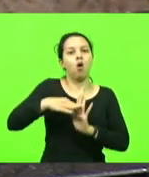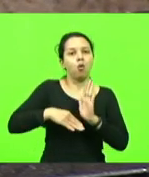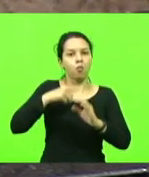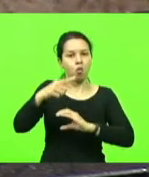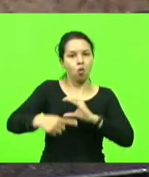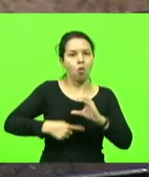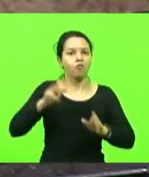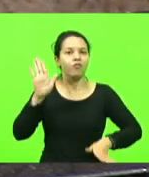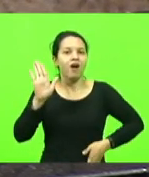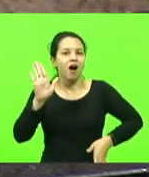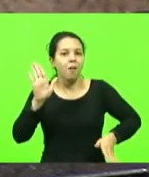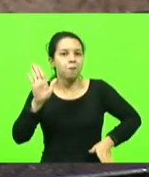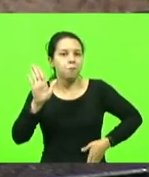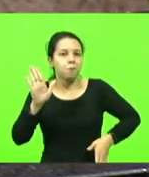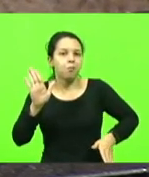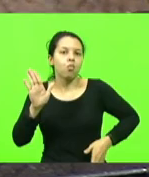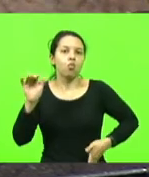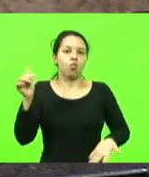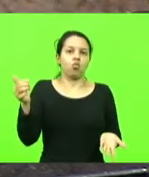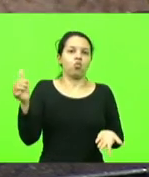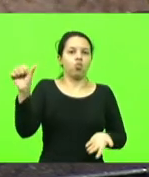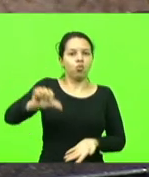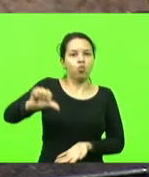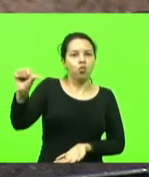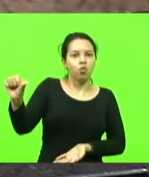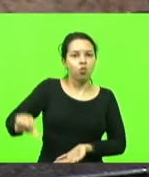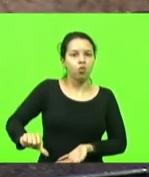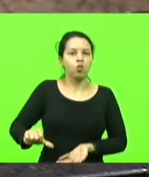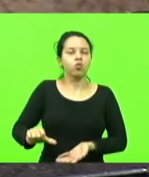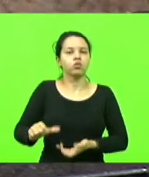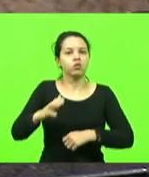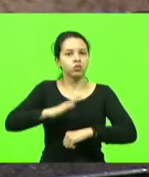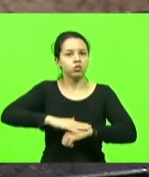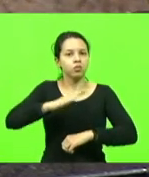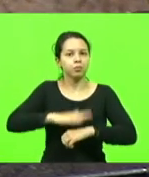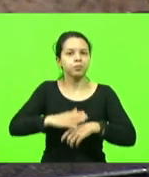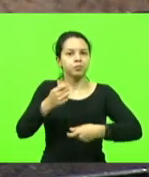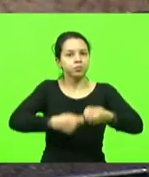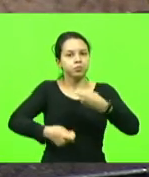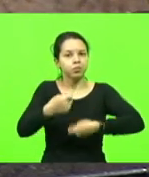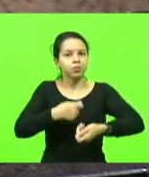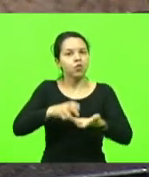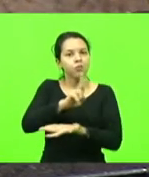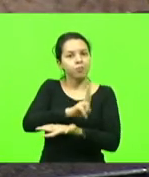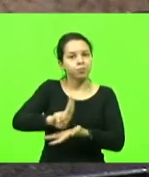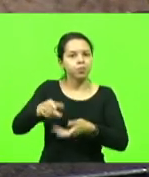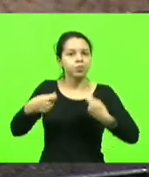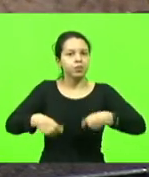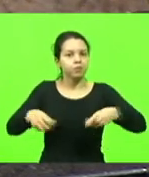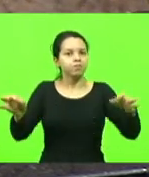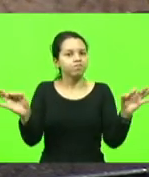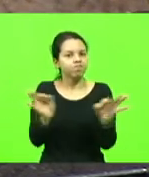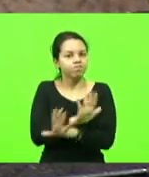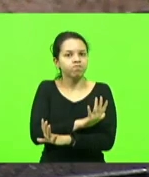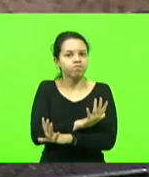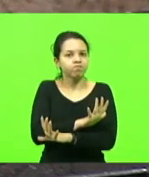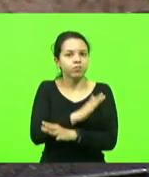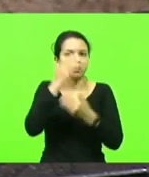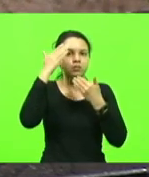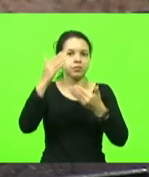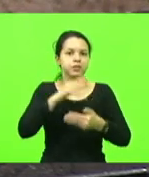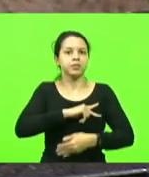canalhas. E essa autonomia administrativa das universidades precisa ter fim. Obrigado,